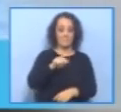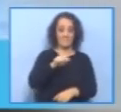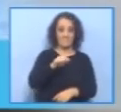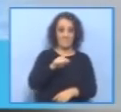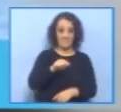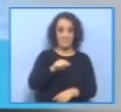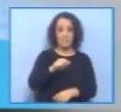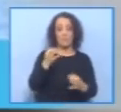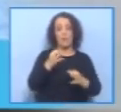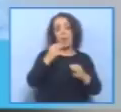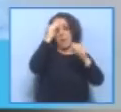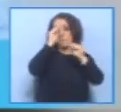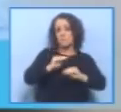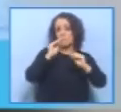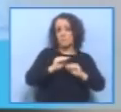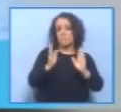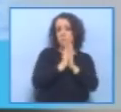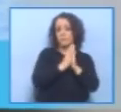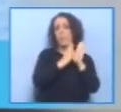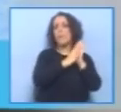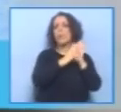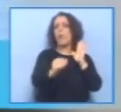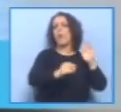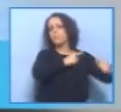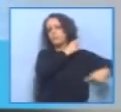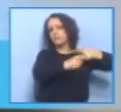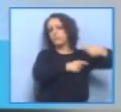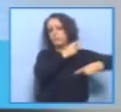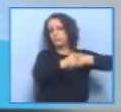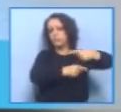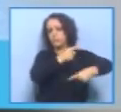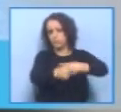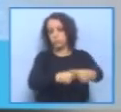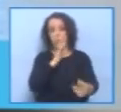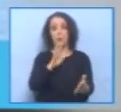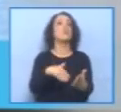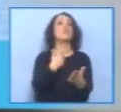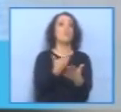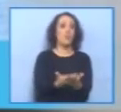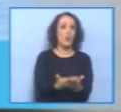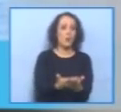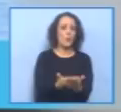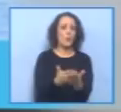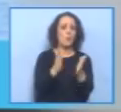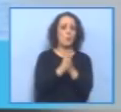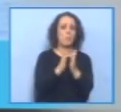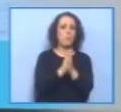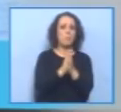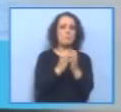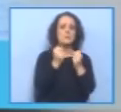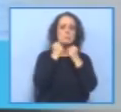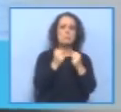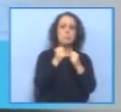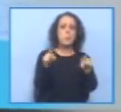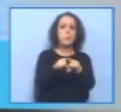esta tradição de uma catequese, de um modelo de catequese que veio, fez com que a nossa catequese fosse demasiadamente escolar. Ou